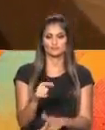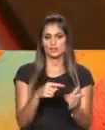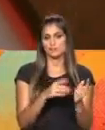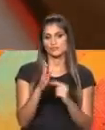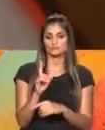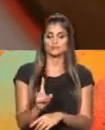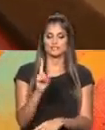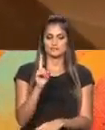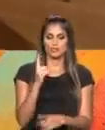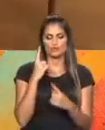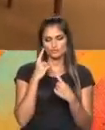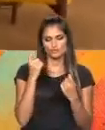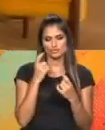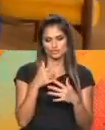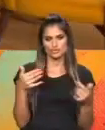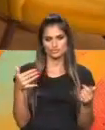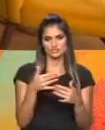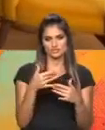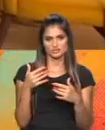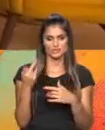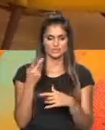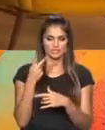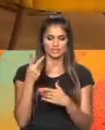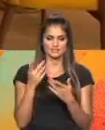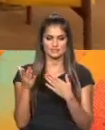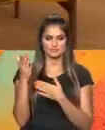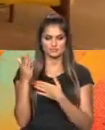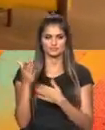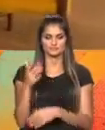ao som da concertina, danças tu e danço eu.